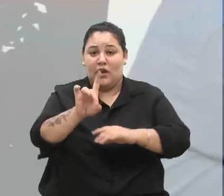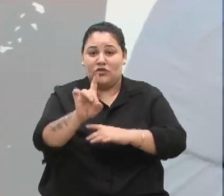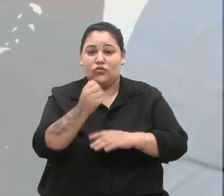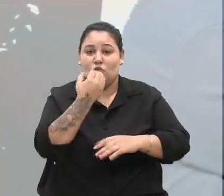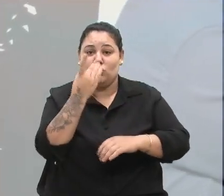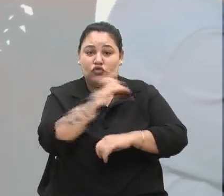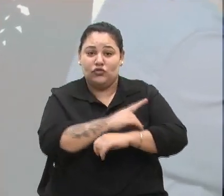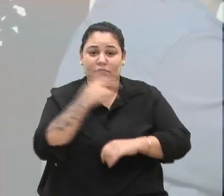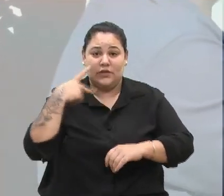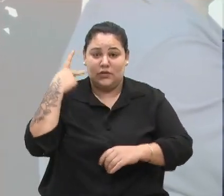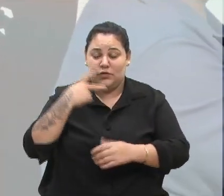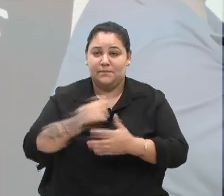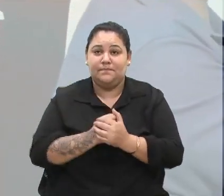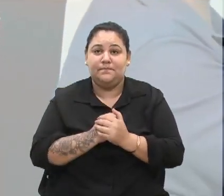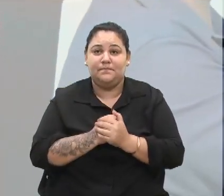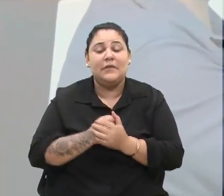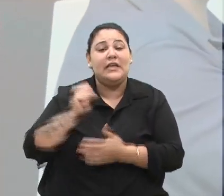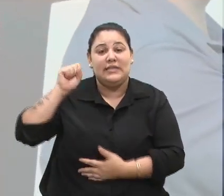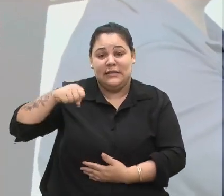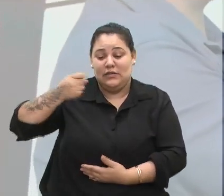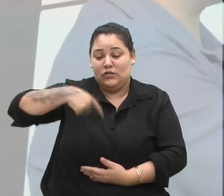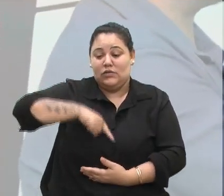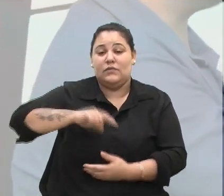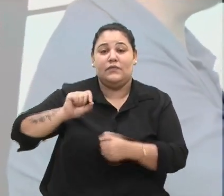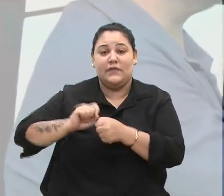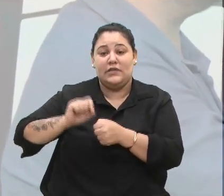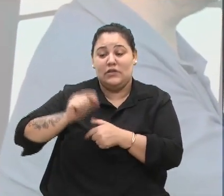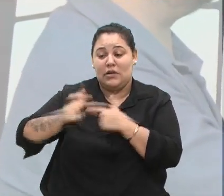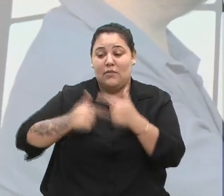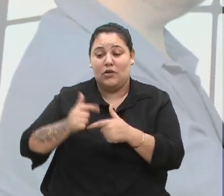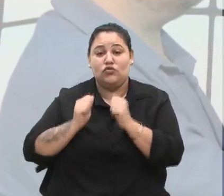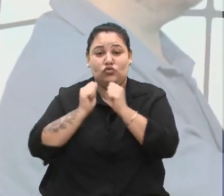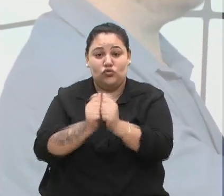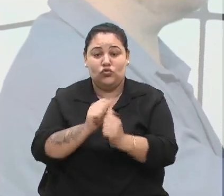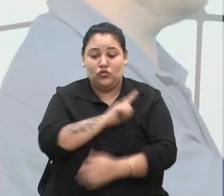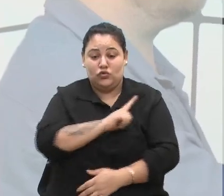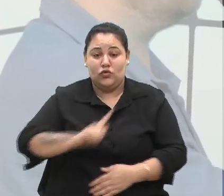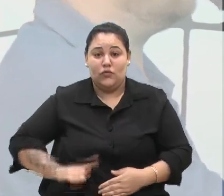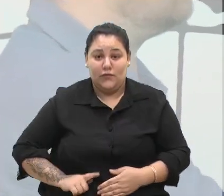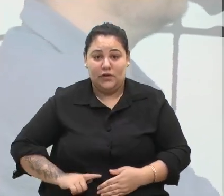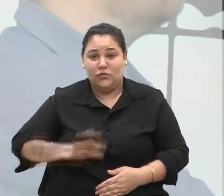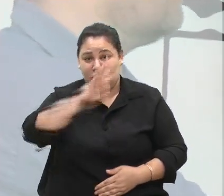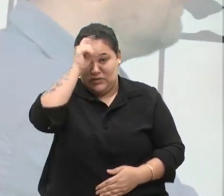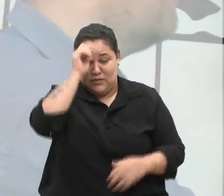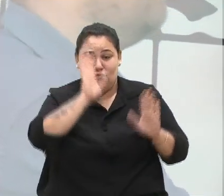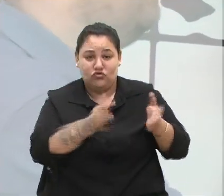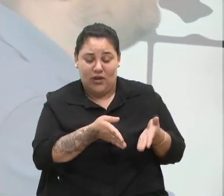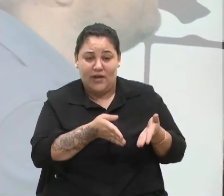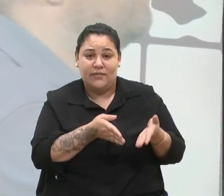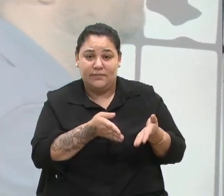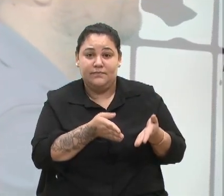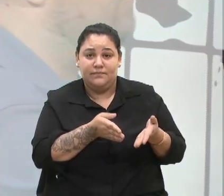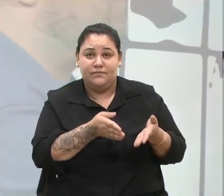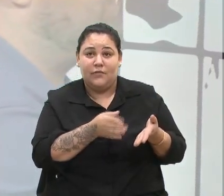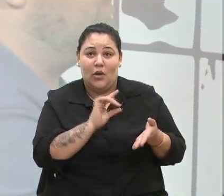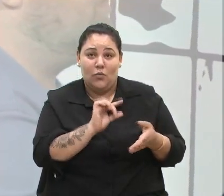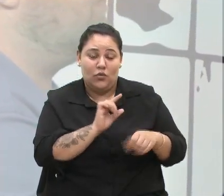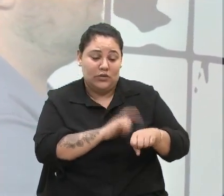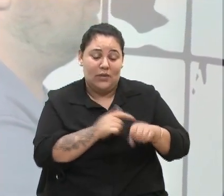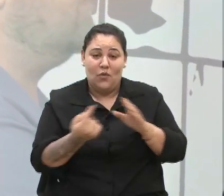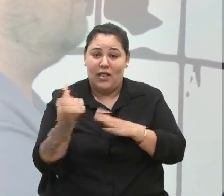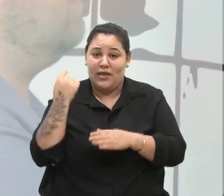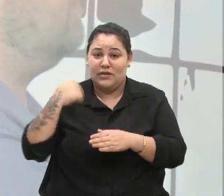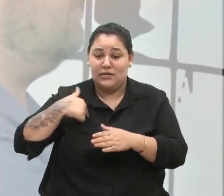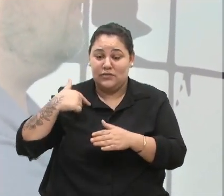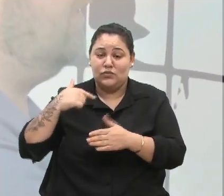Bom dia, sim. Nós estamos fazendo esse trabalho aí junto com o governo municipal, por óbvio, né? Até há pouco tempo eu era secretário, fui chefe de gabinete, né? E hoje